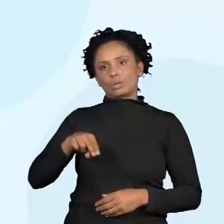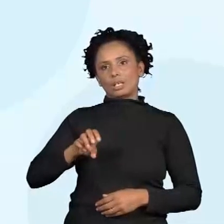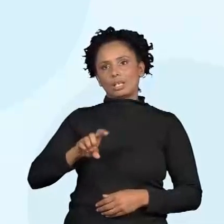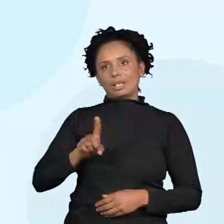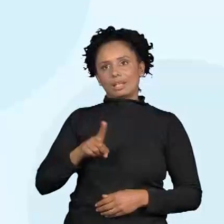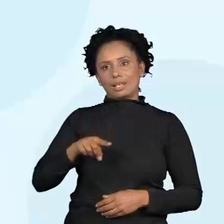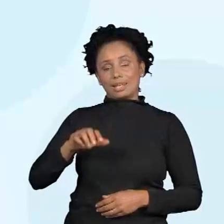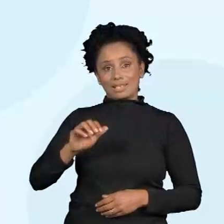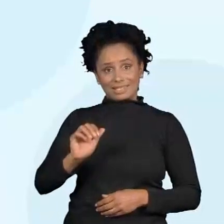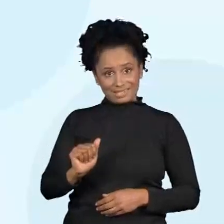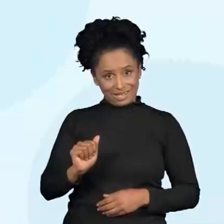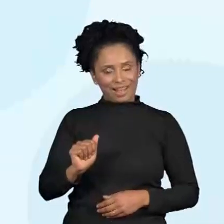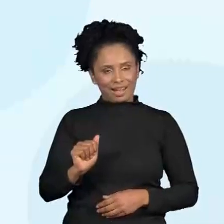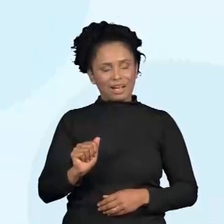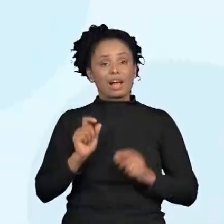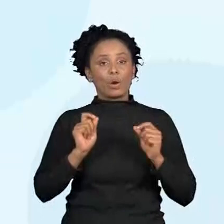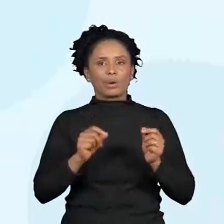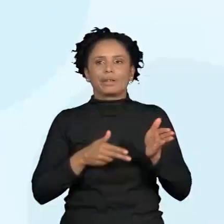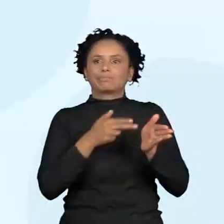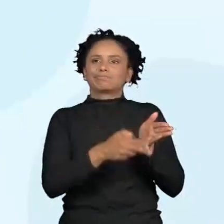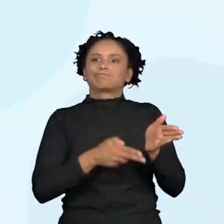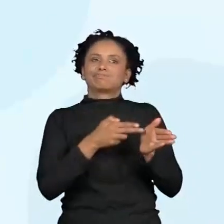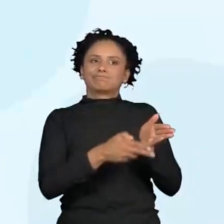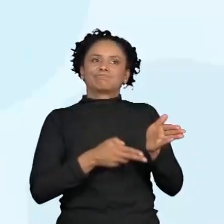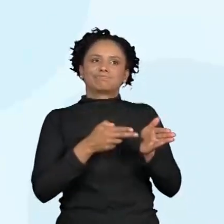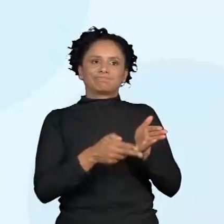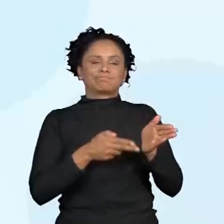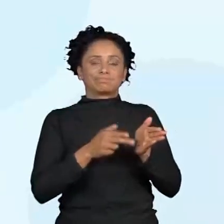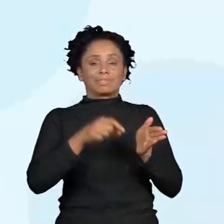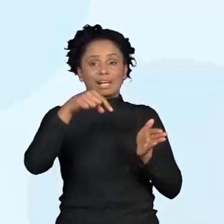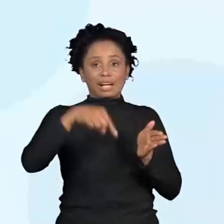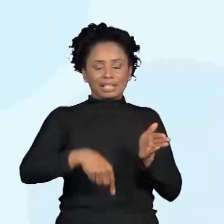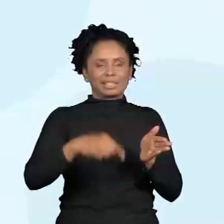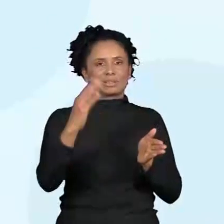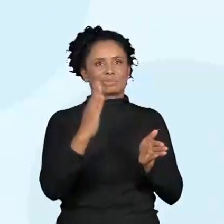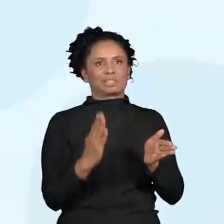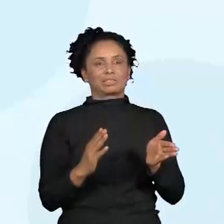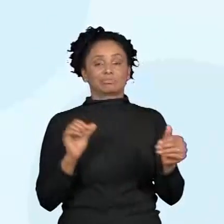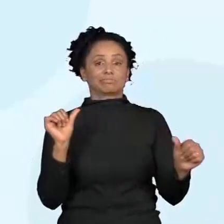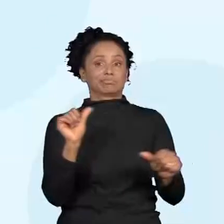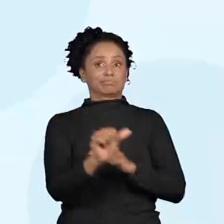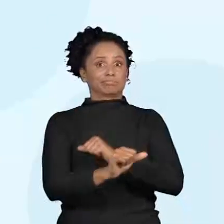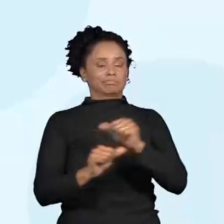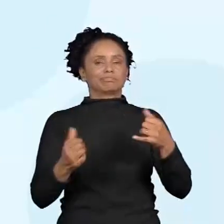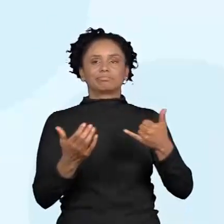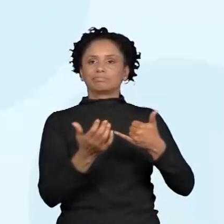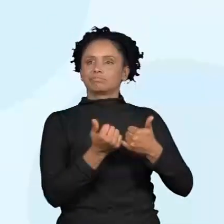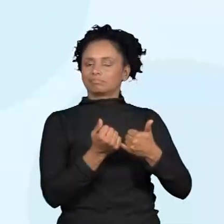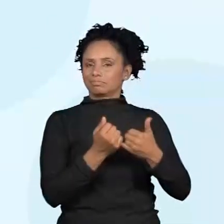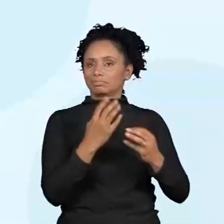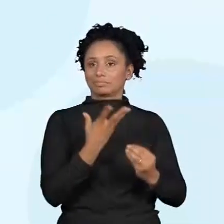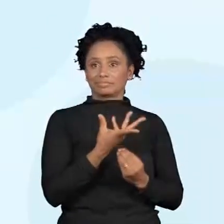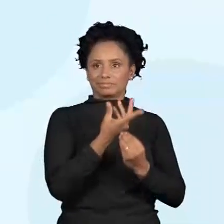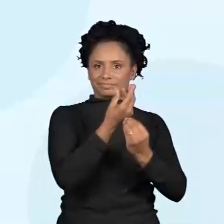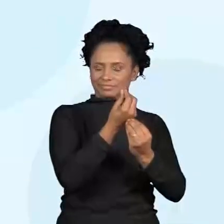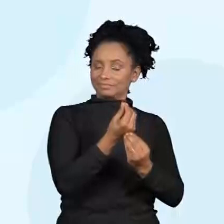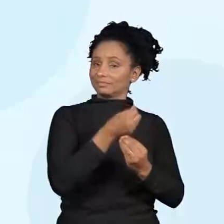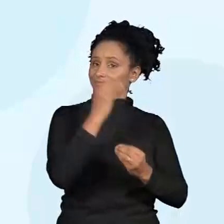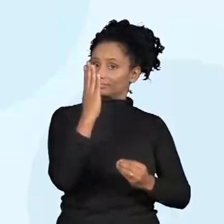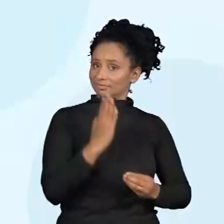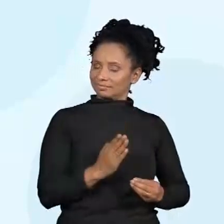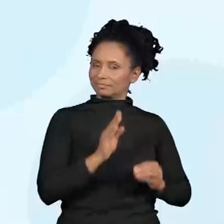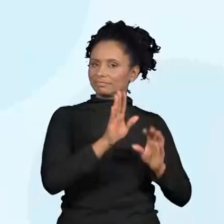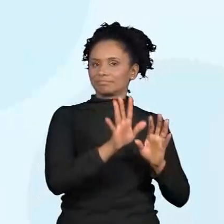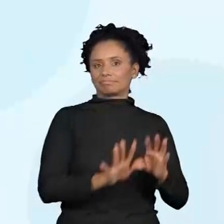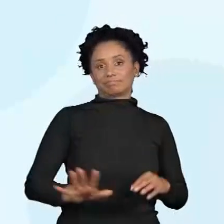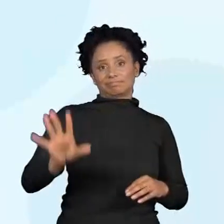Brasil e a única transformada em monumento cultural pelo Instituto de Patrimônio Histórico e Artístico Nacional. Circulou